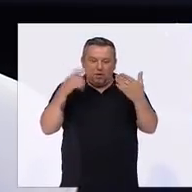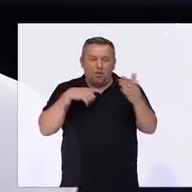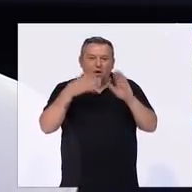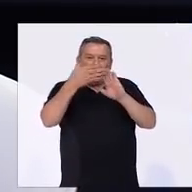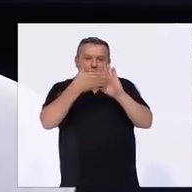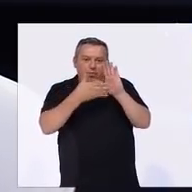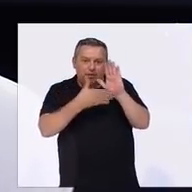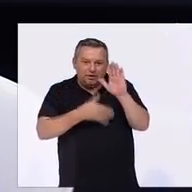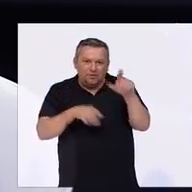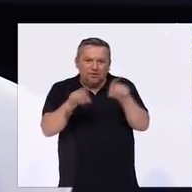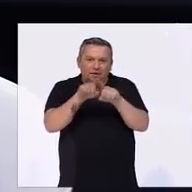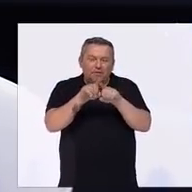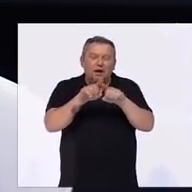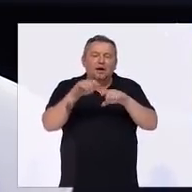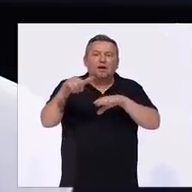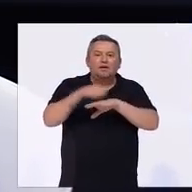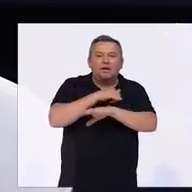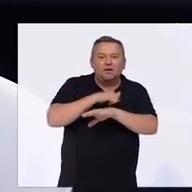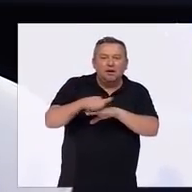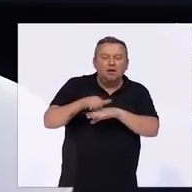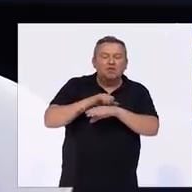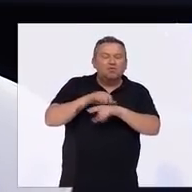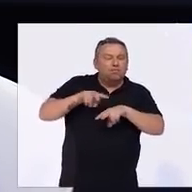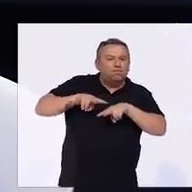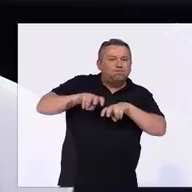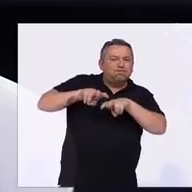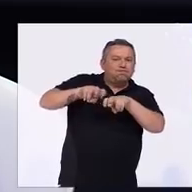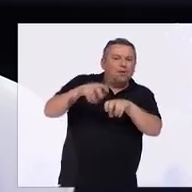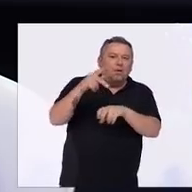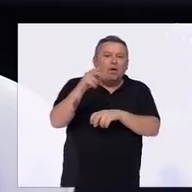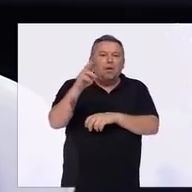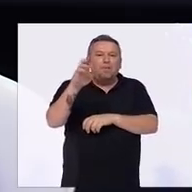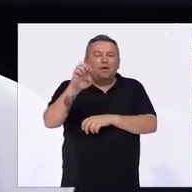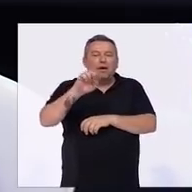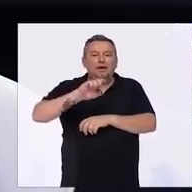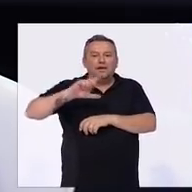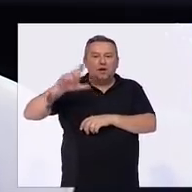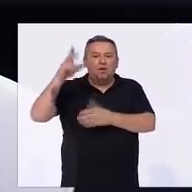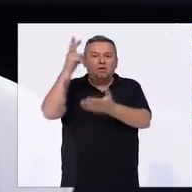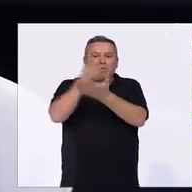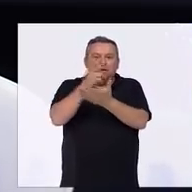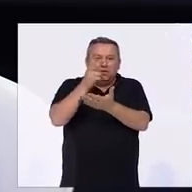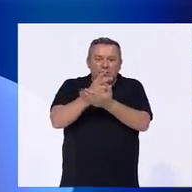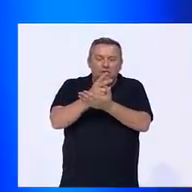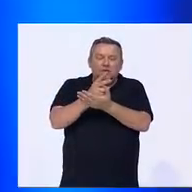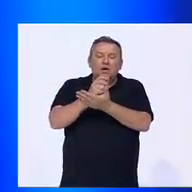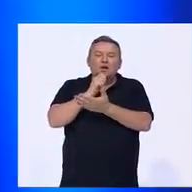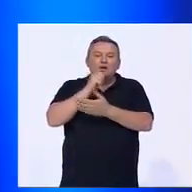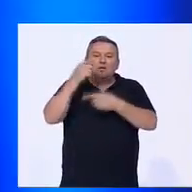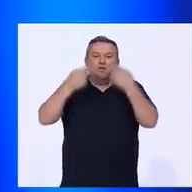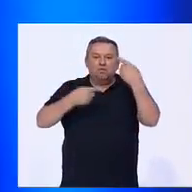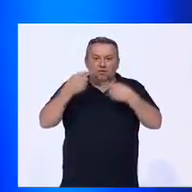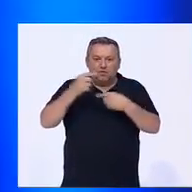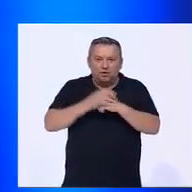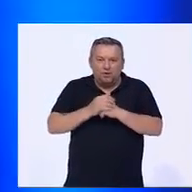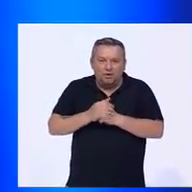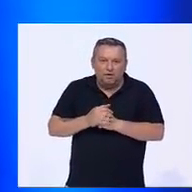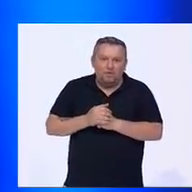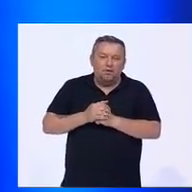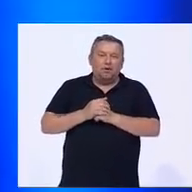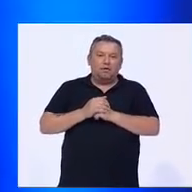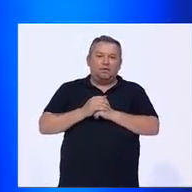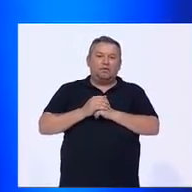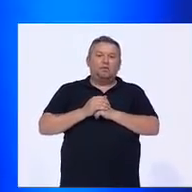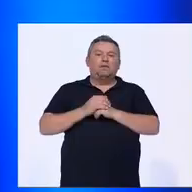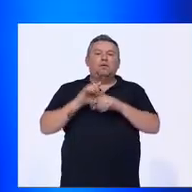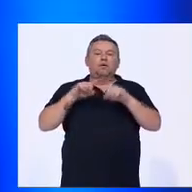e qual seria a estratégia de exploração do pré-sal, por exemplo, que continua ainda em discussão? Eu acho que essas questões,